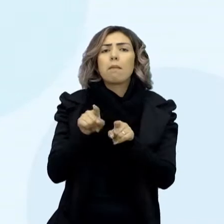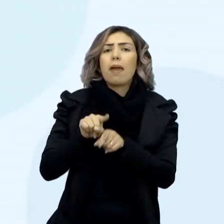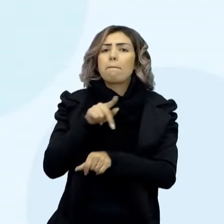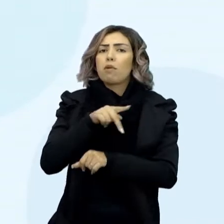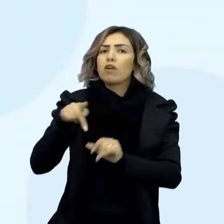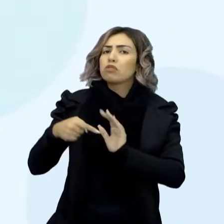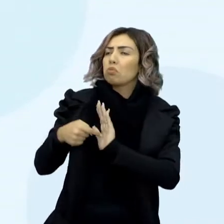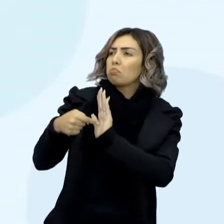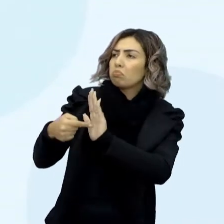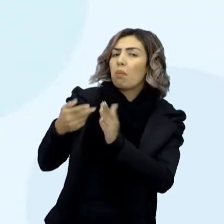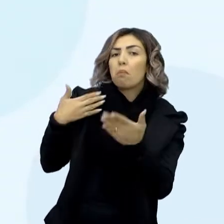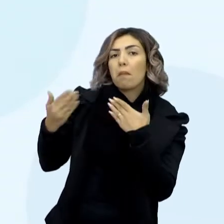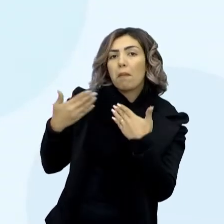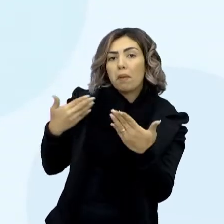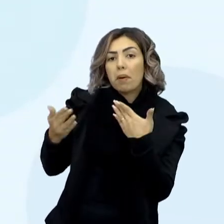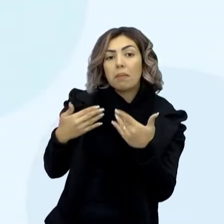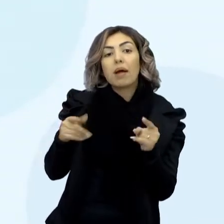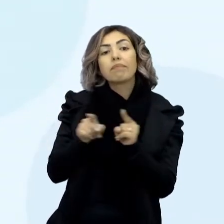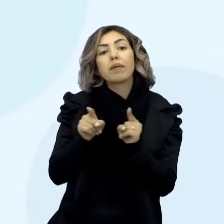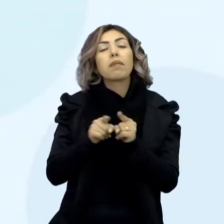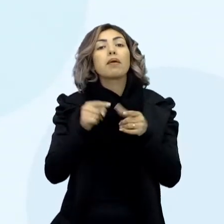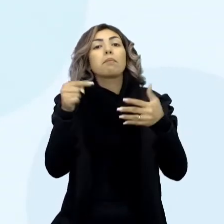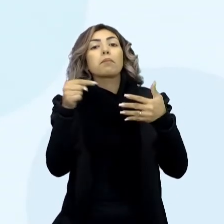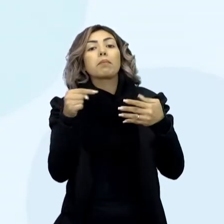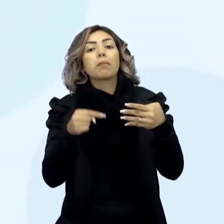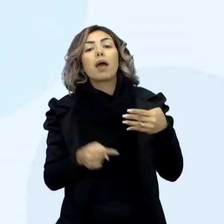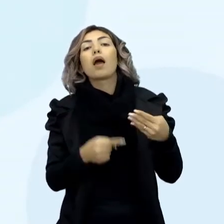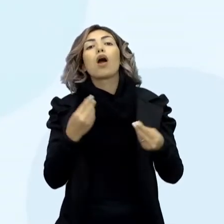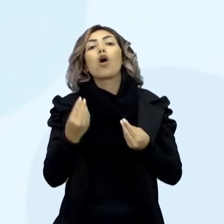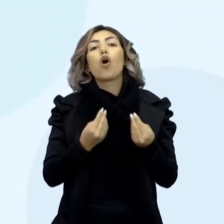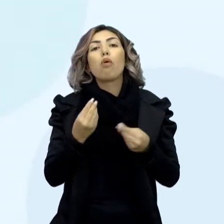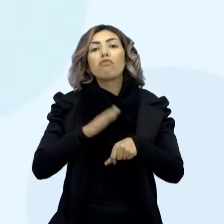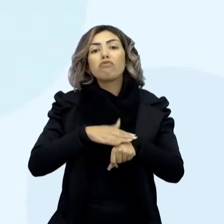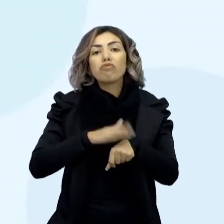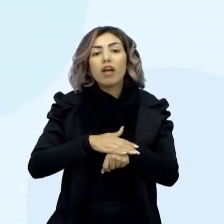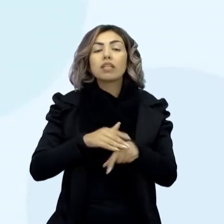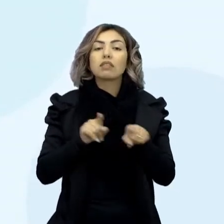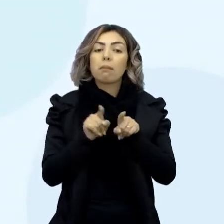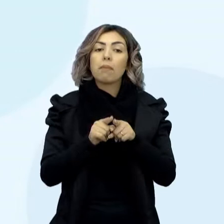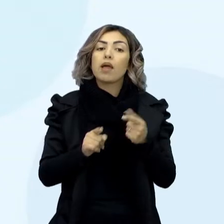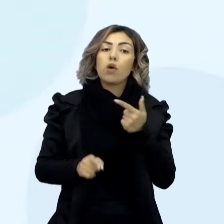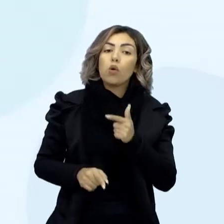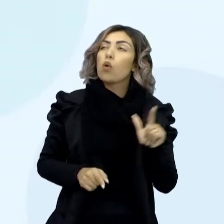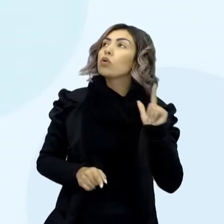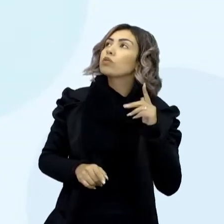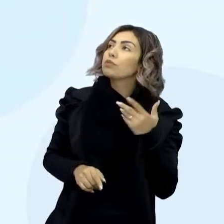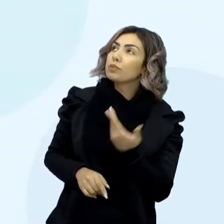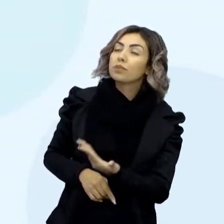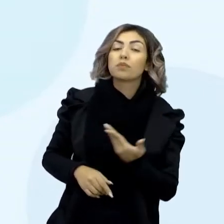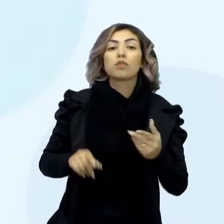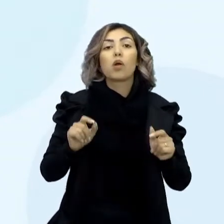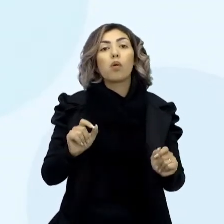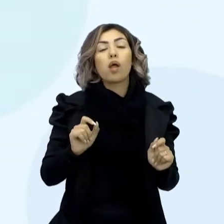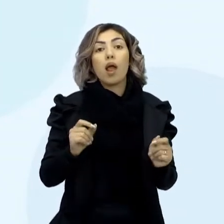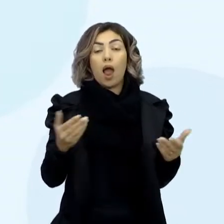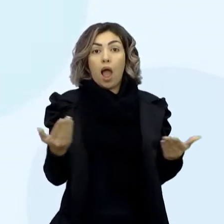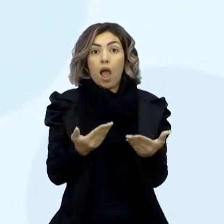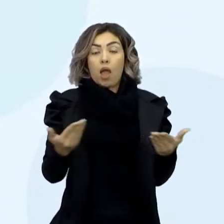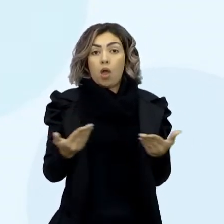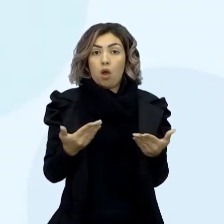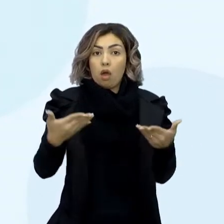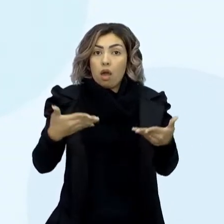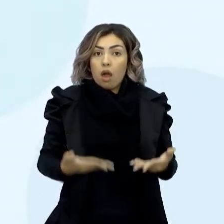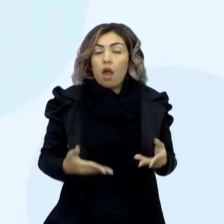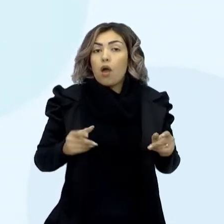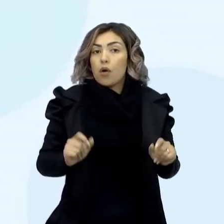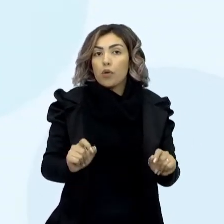o drone sempre traz o nosso caminho percorrido até o momento. E também temos onde nós estamos, aquele momento de organizar,